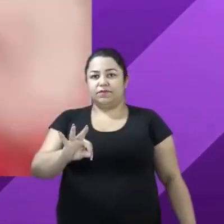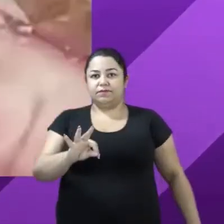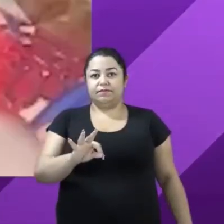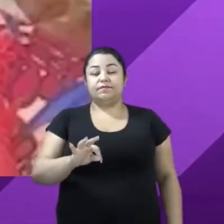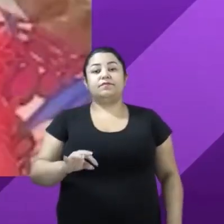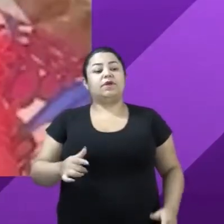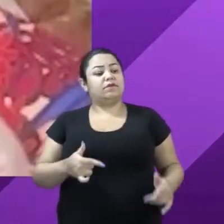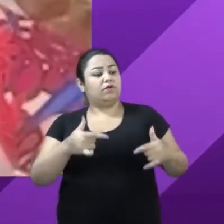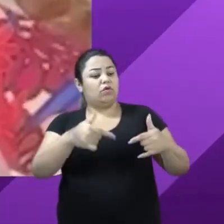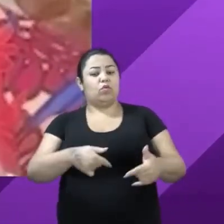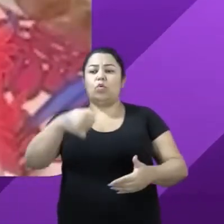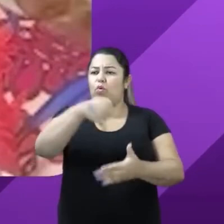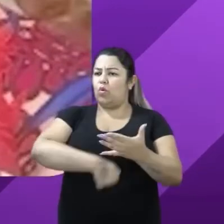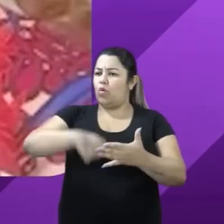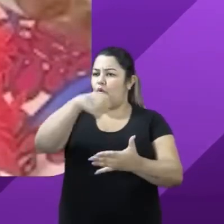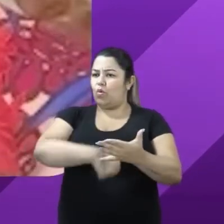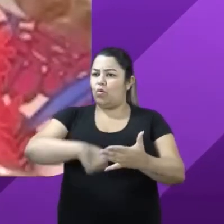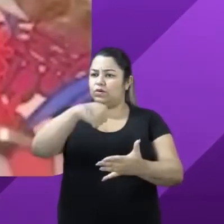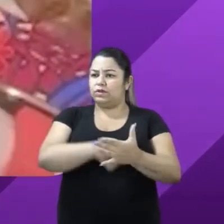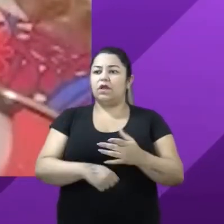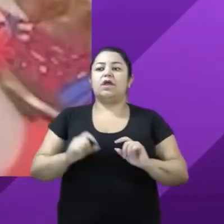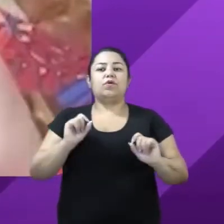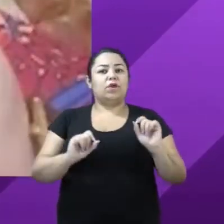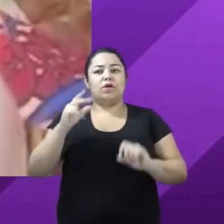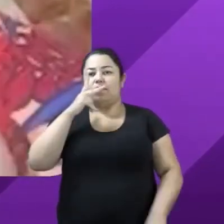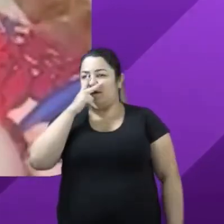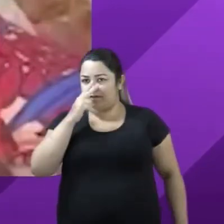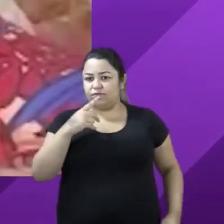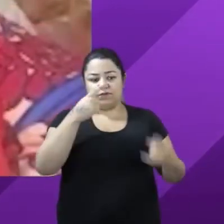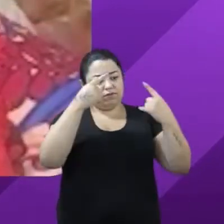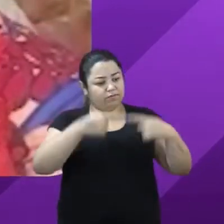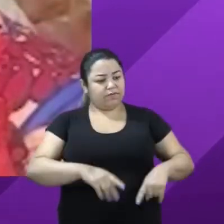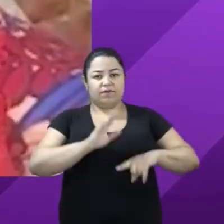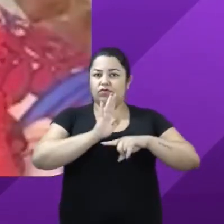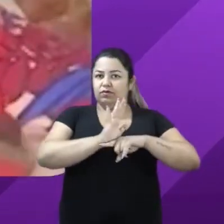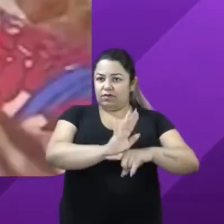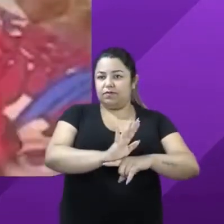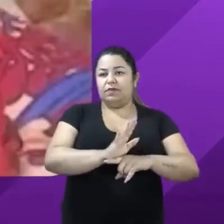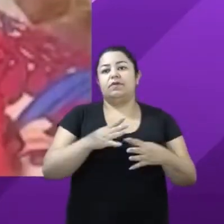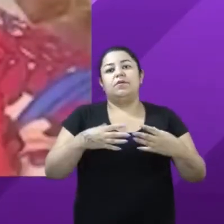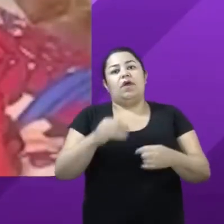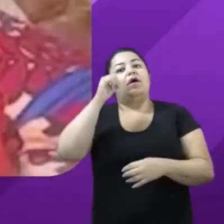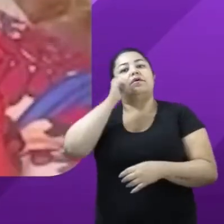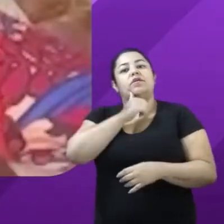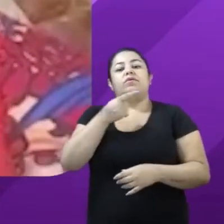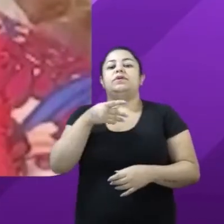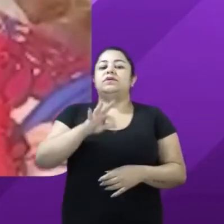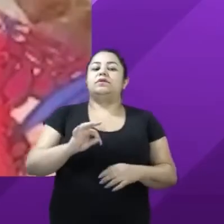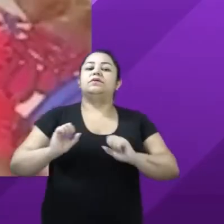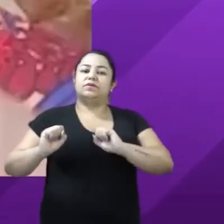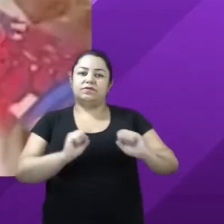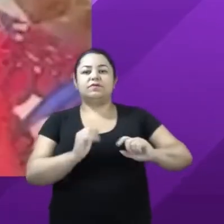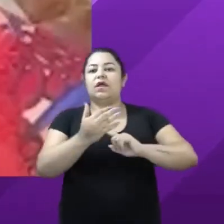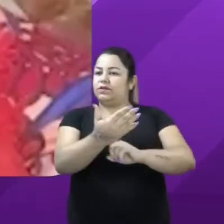nessa luta, sabe? Eu acho que a política ela pode nos ajudar muito, as mulheres do PT ela pode nos ajudar